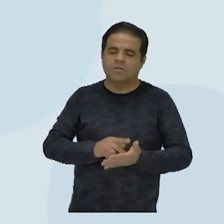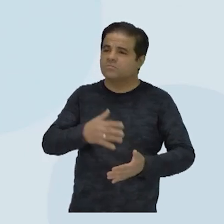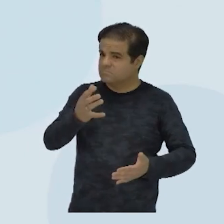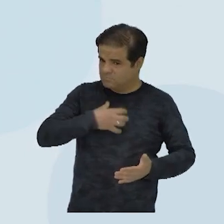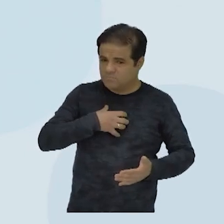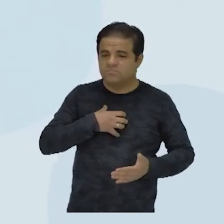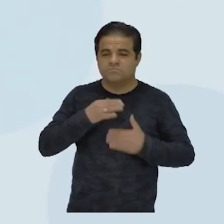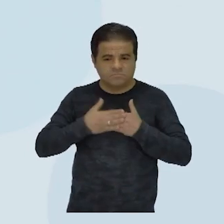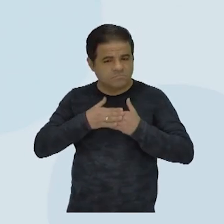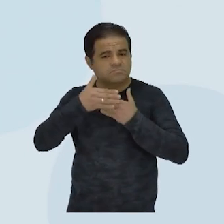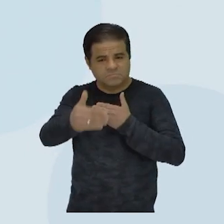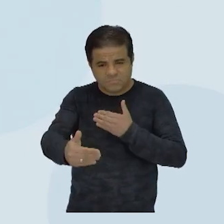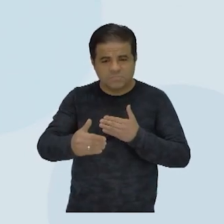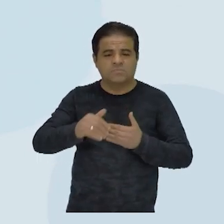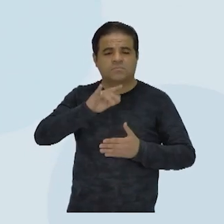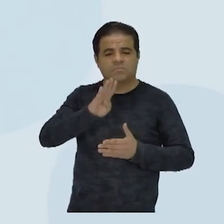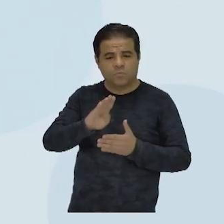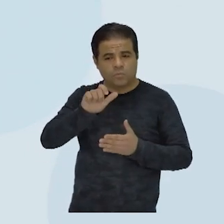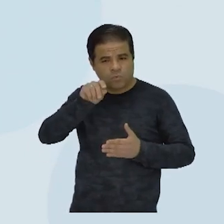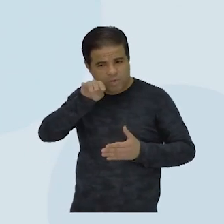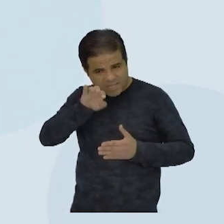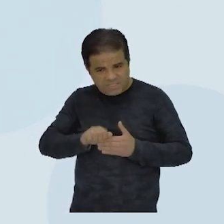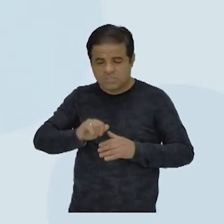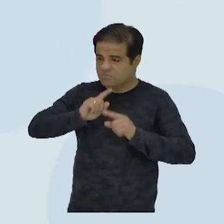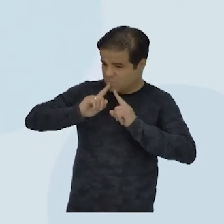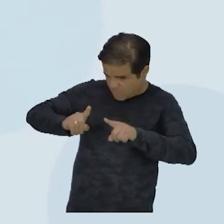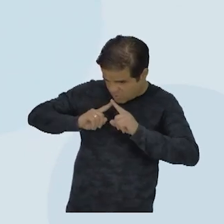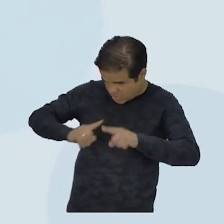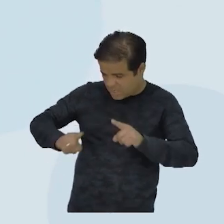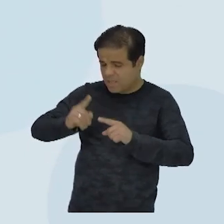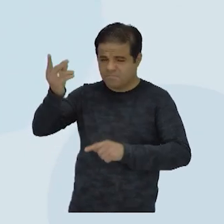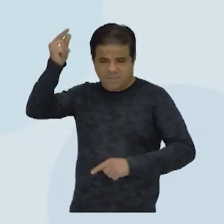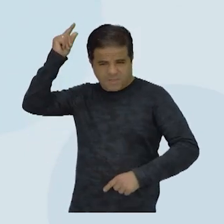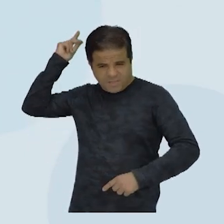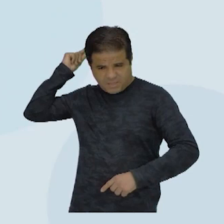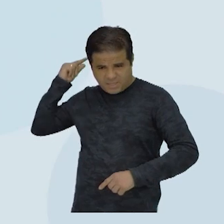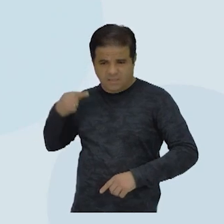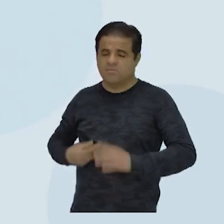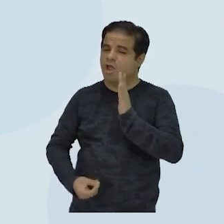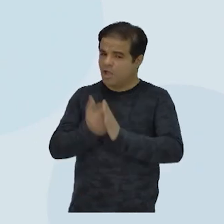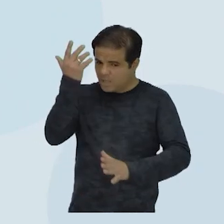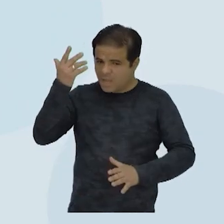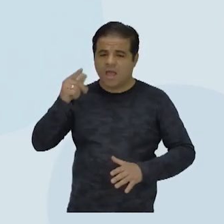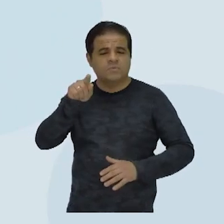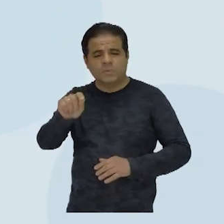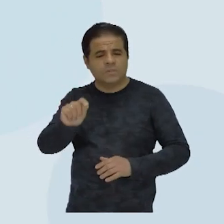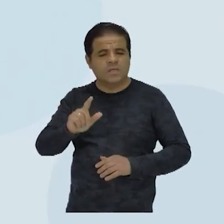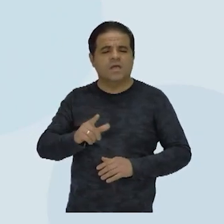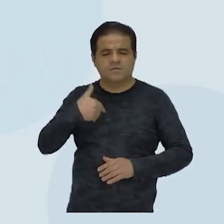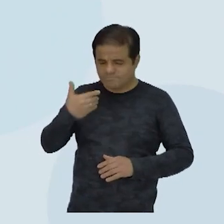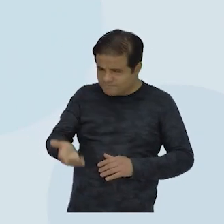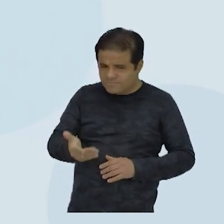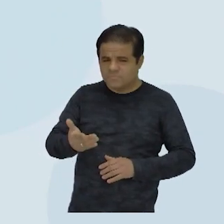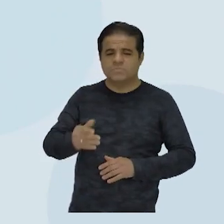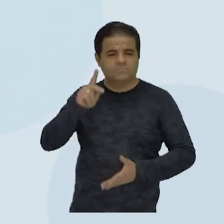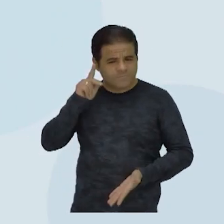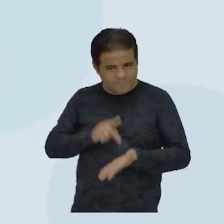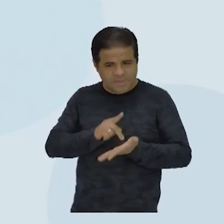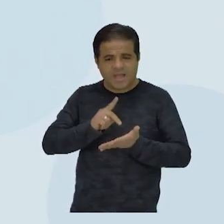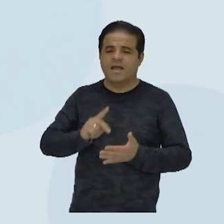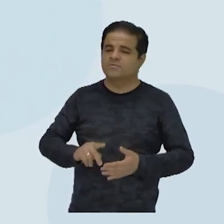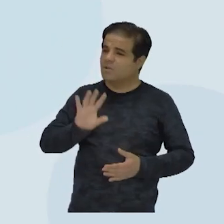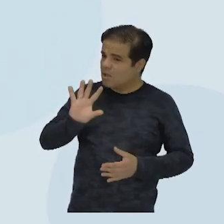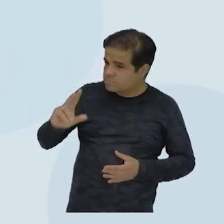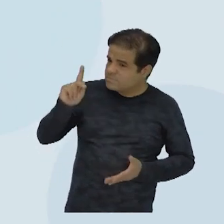formato de boletim de notícias foi duramente criticado pela mídia da época, porque criava uma ilusão de que o fato realmente